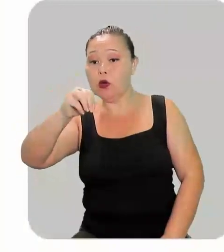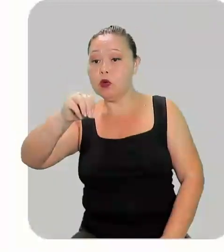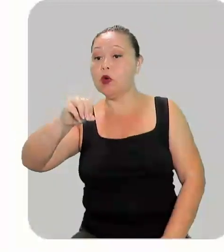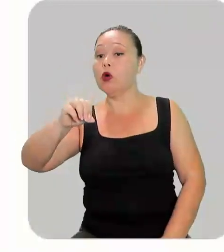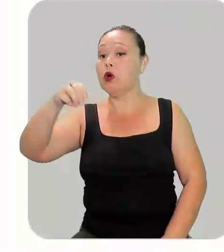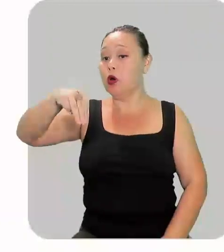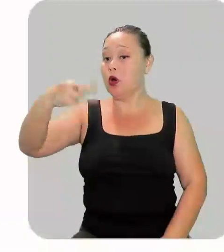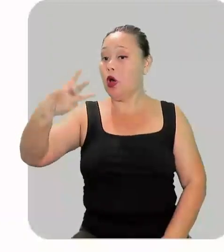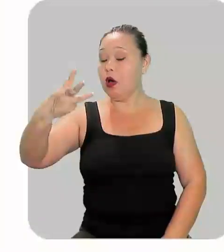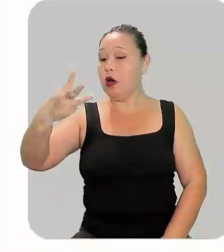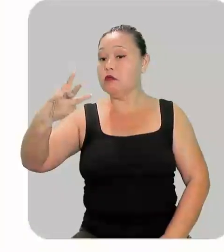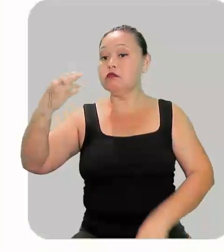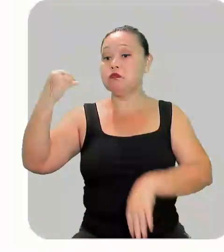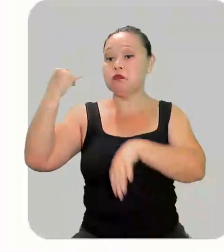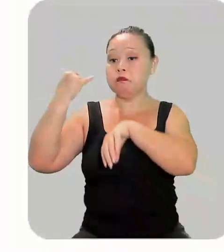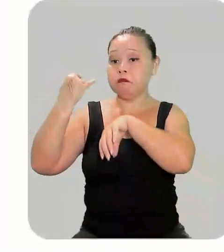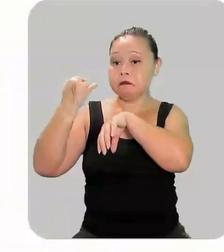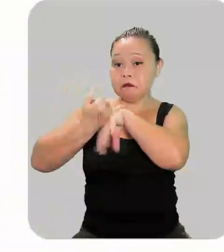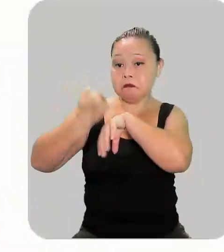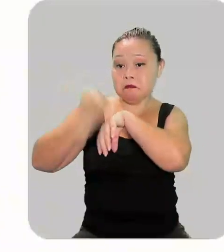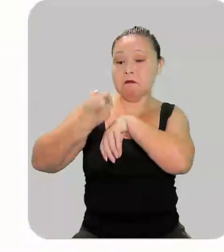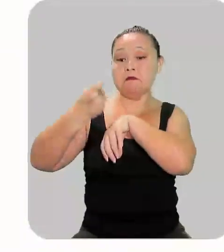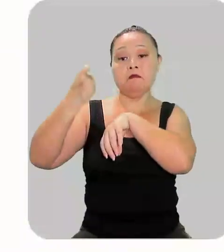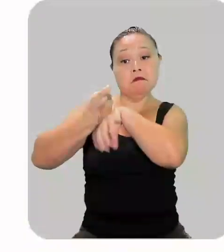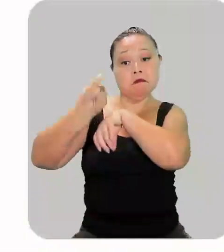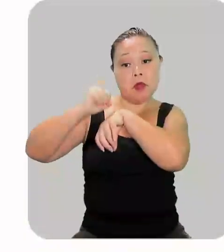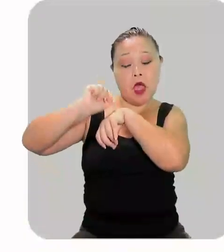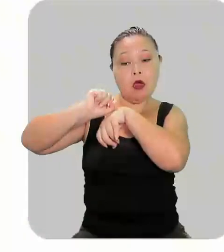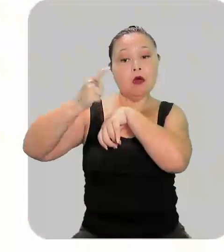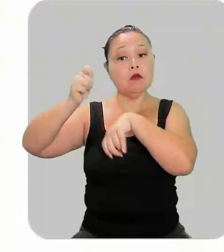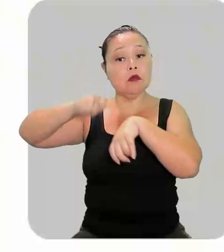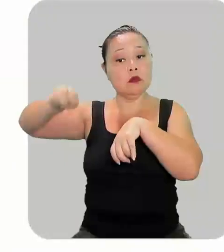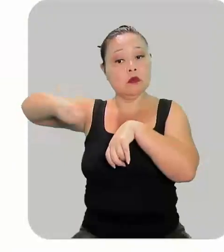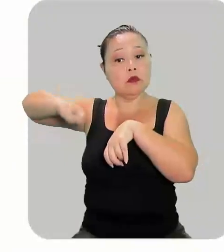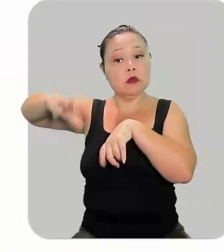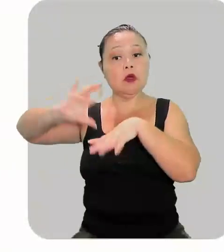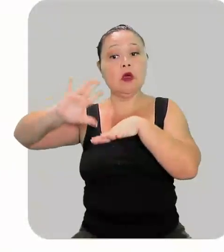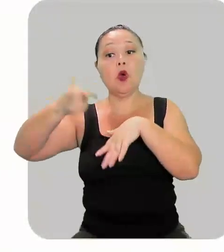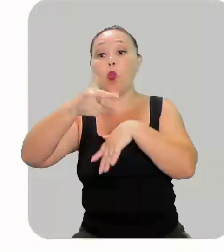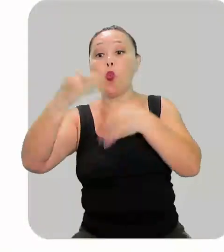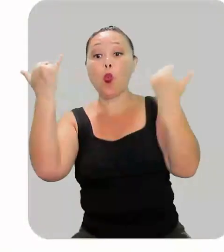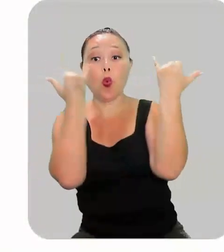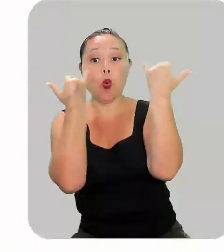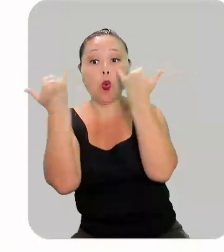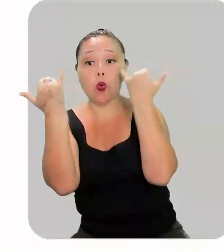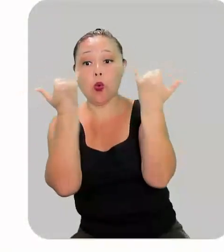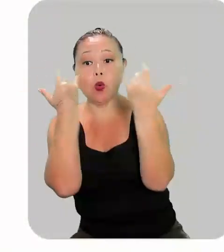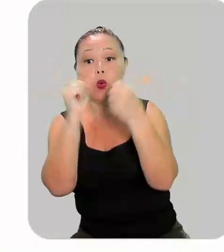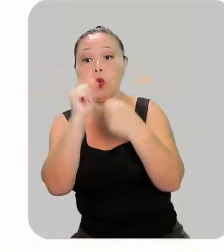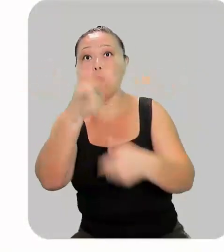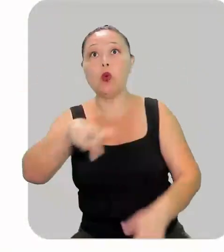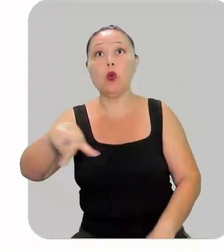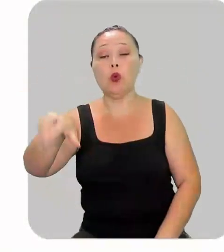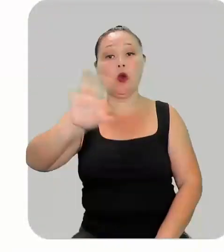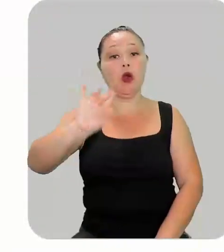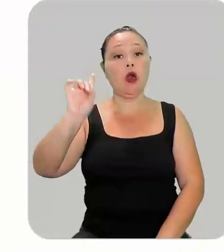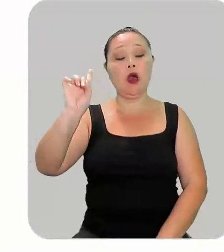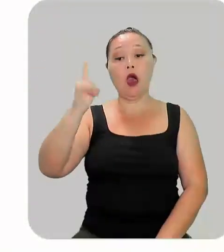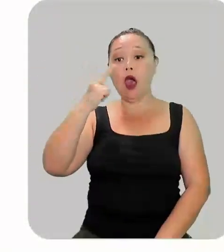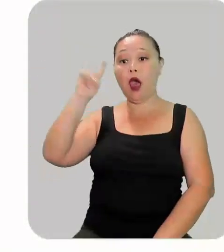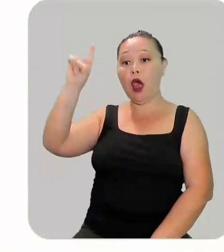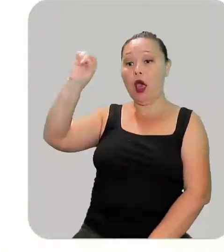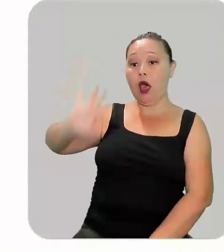metros cúbicos de concreto. Já ticou essa outra informação. Aqui nós temos a figura que vocês